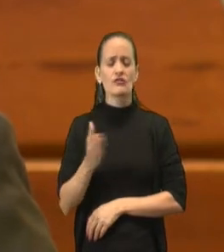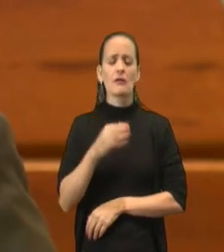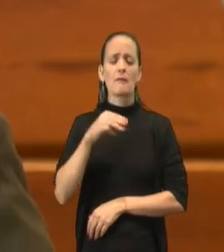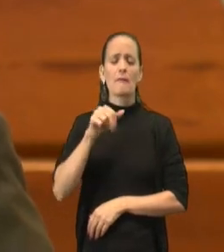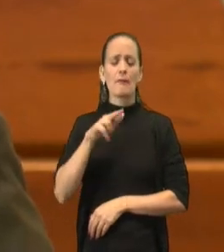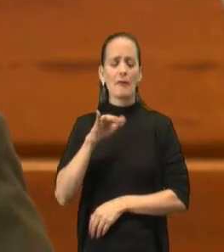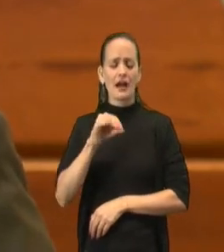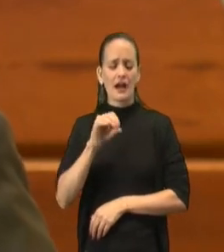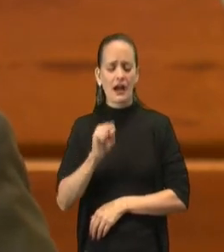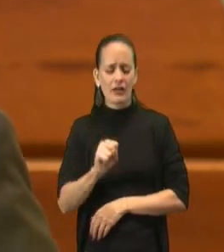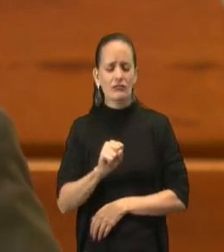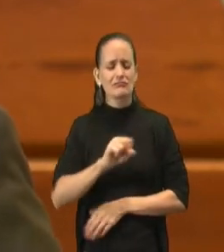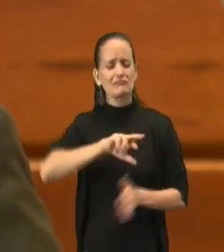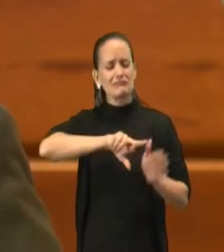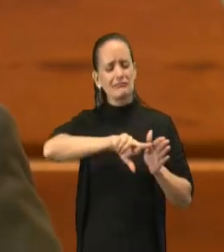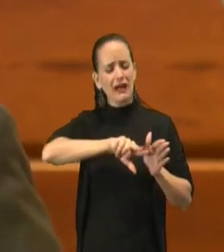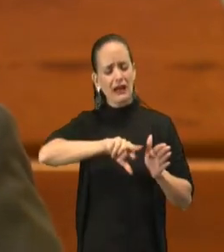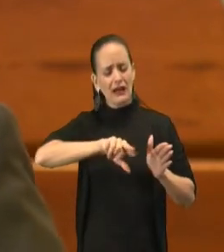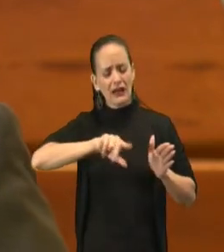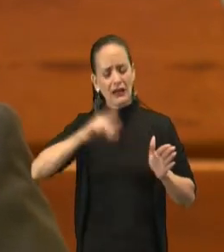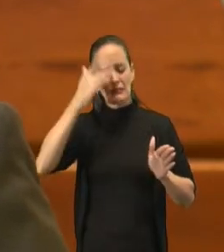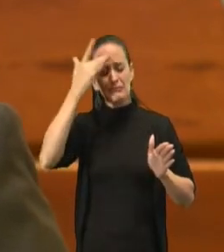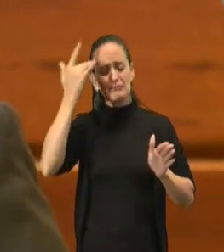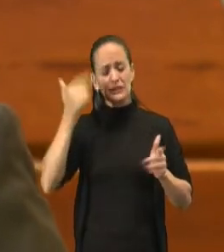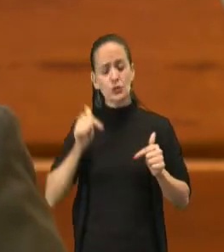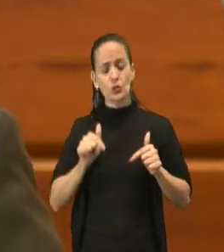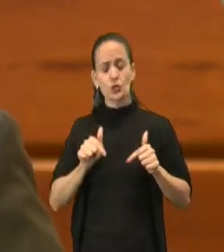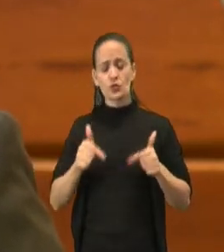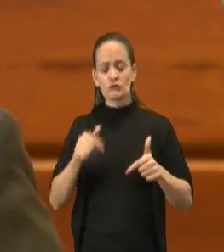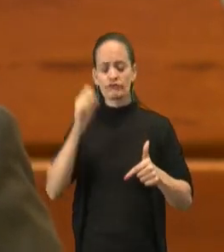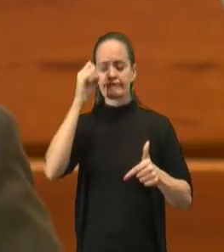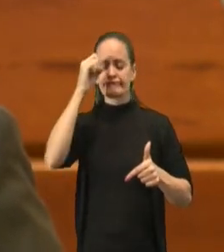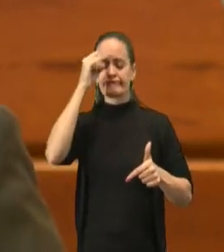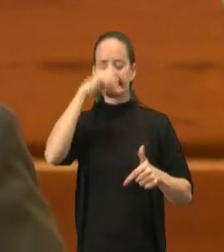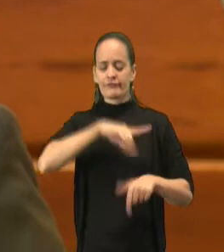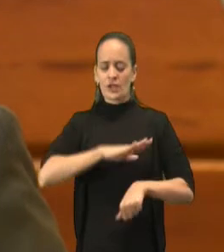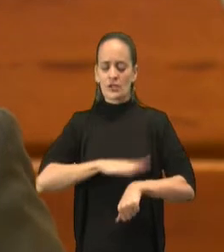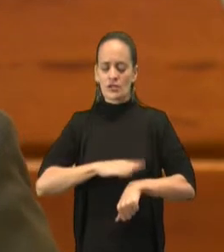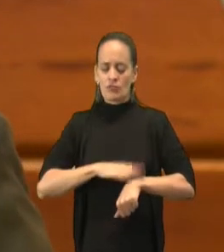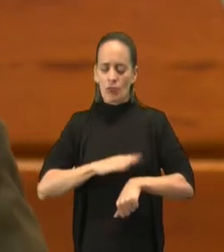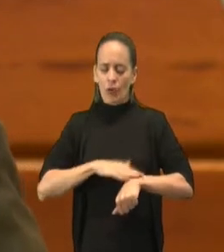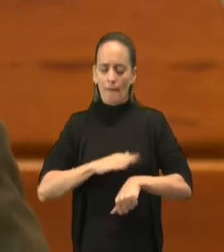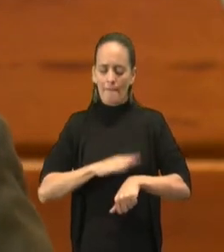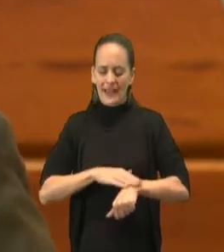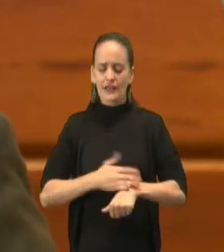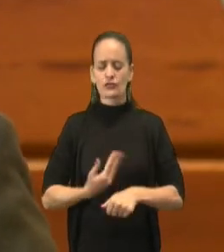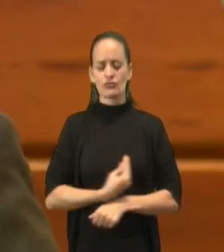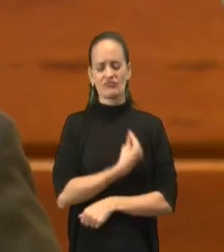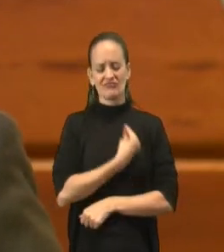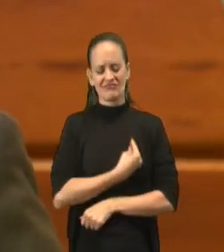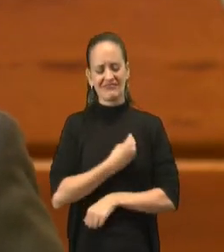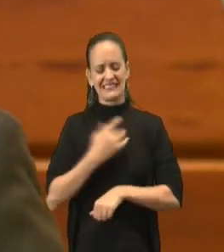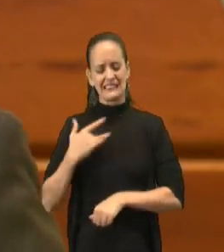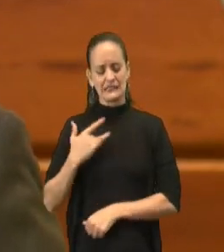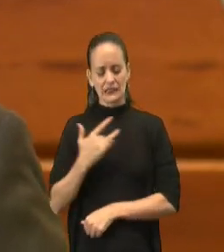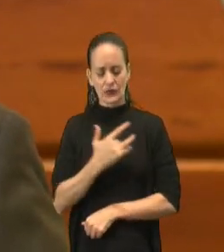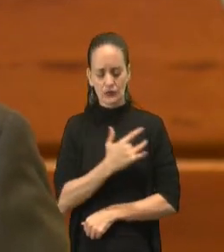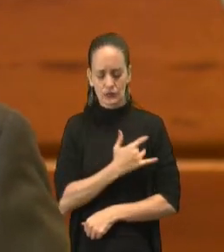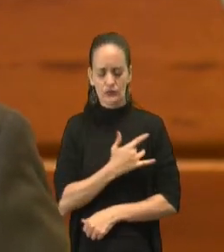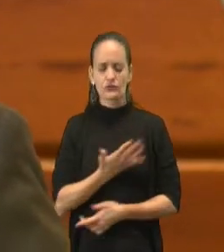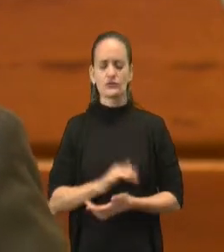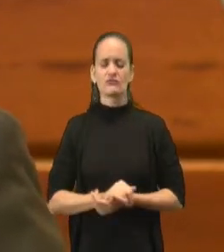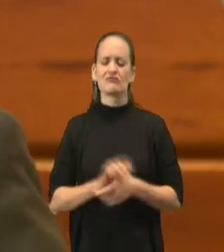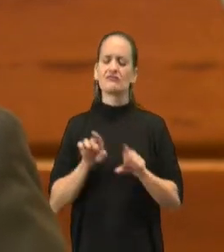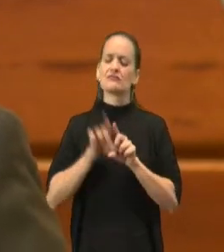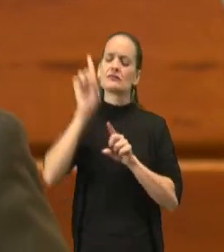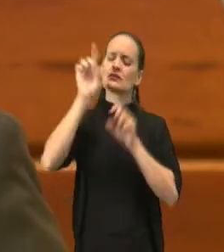de tantos outros irmãos, Senhor Deus, que estão enfrentando procedimentos, Senhor Deus, invasivos nesta semana, Senhor Deus. Abençoa os